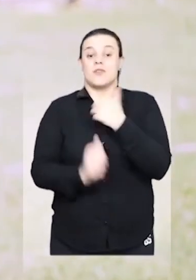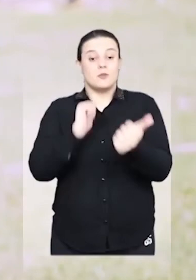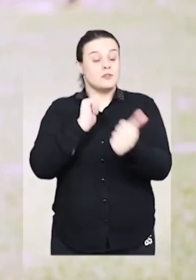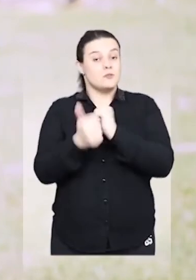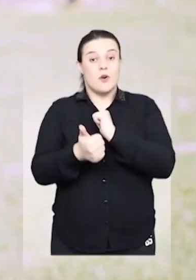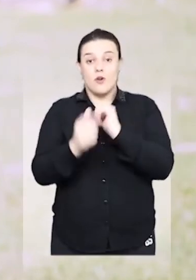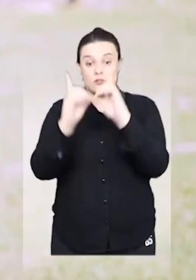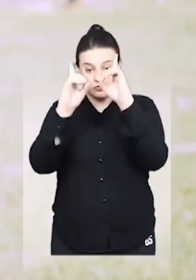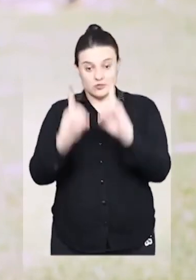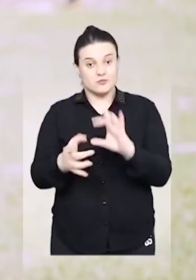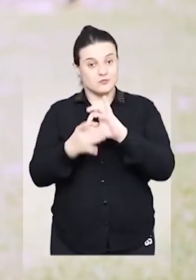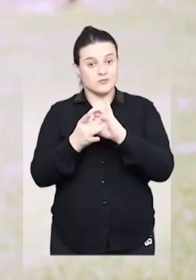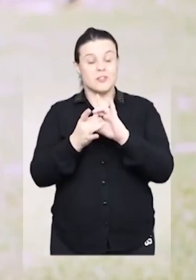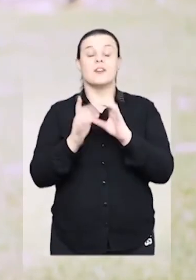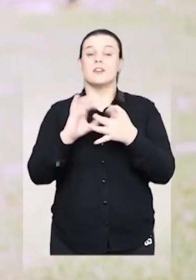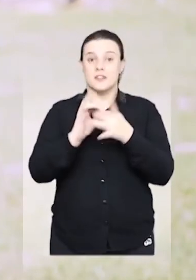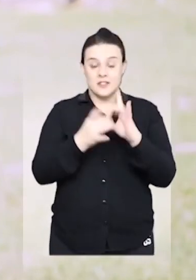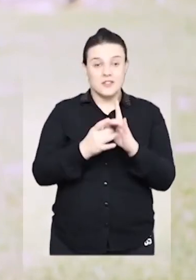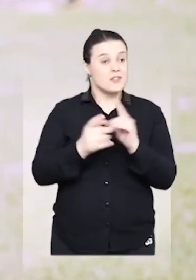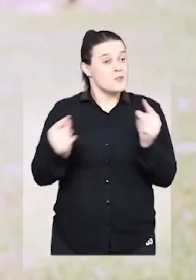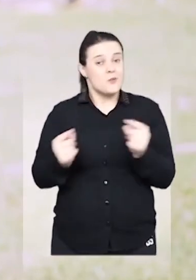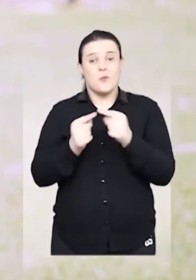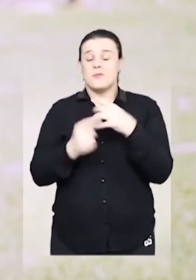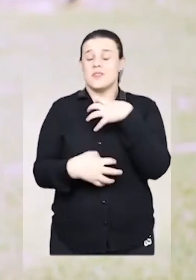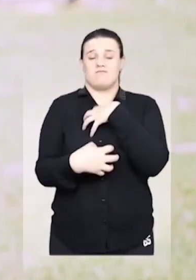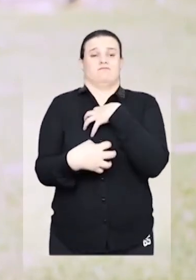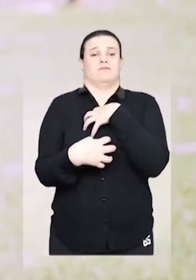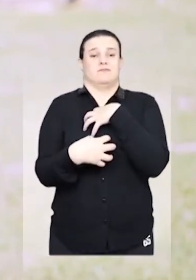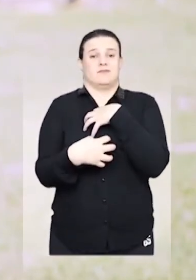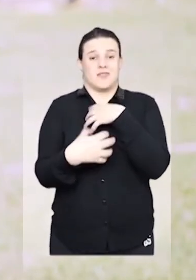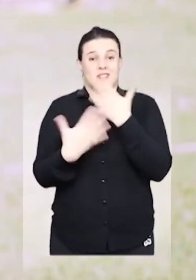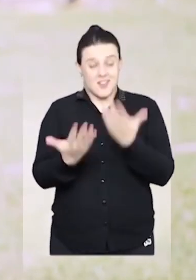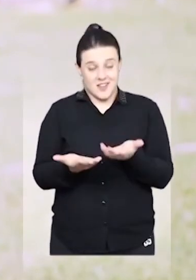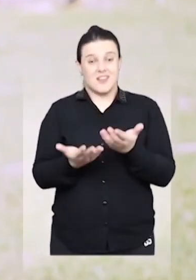esporte paralímpico mexe muito com